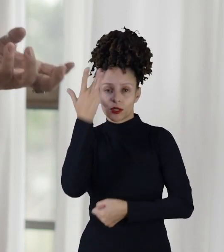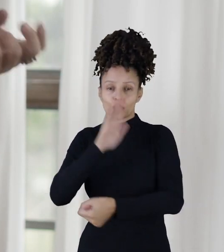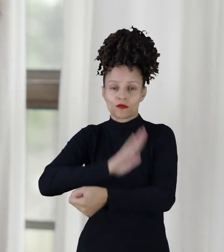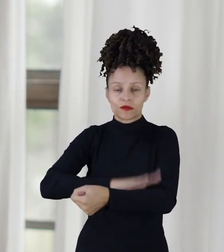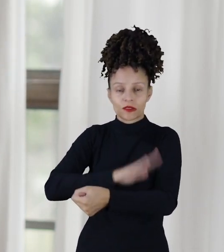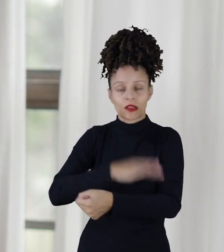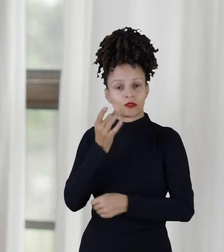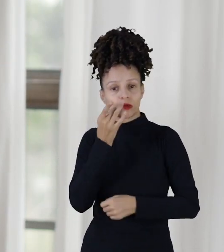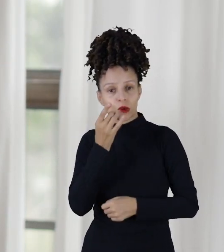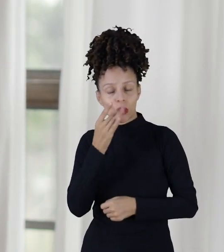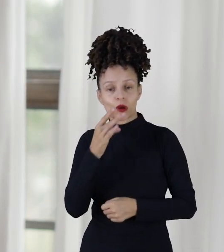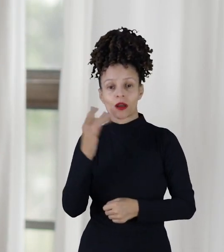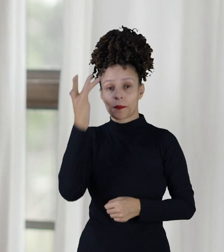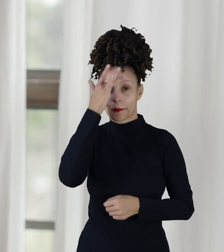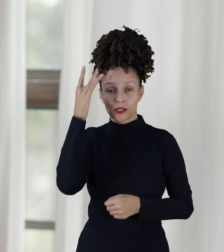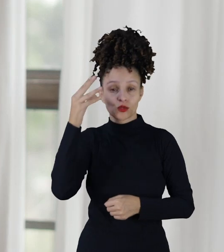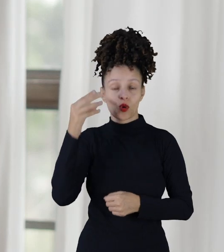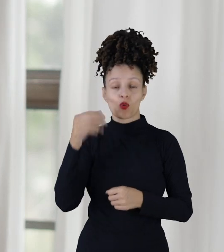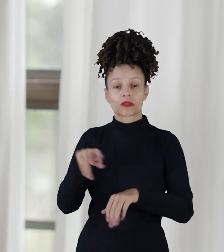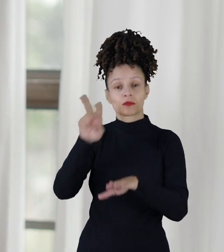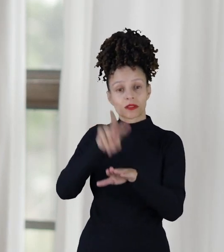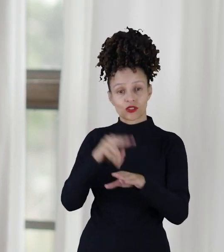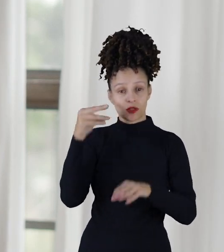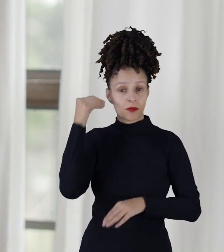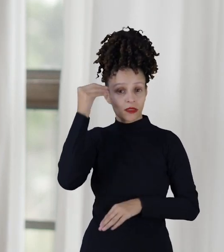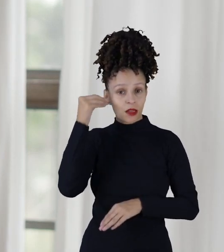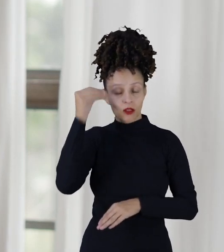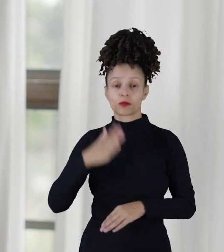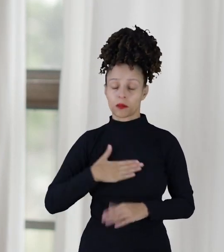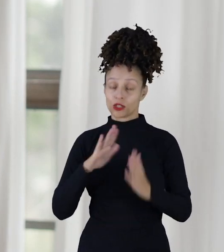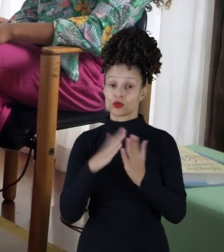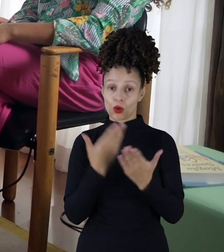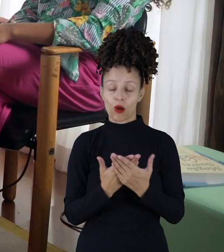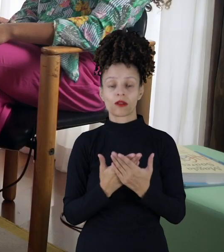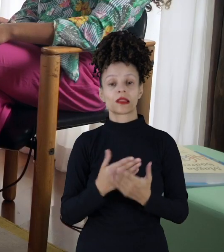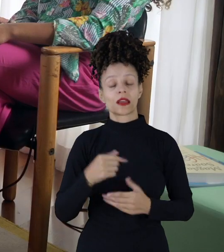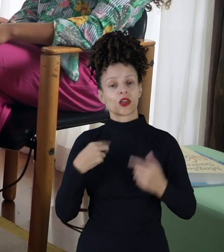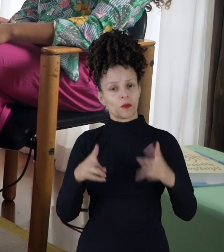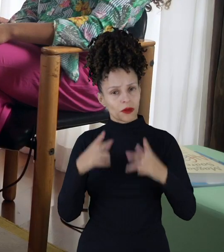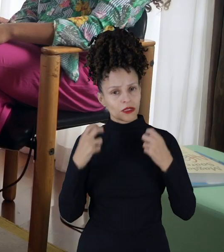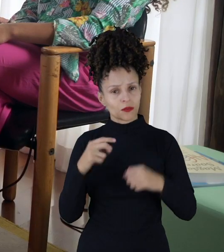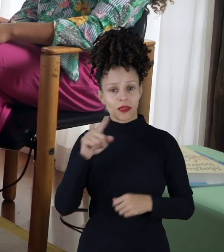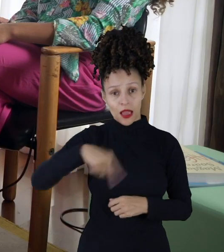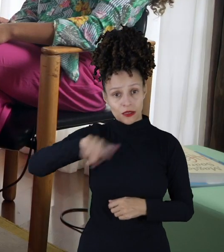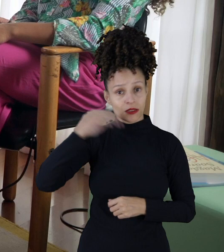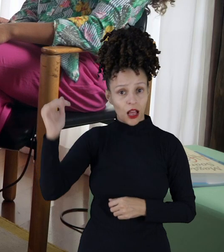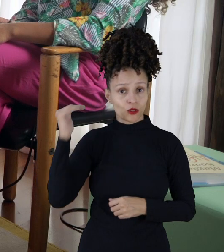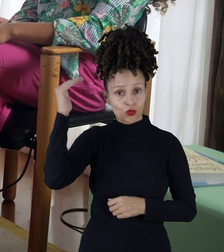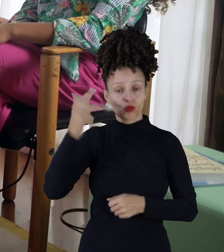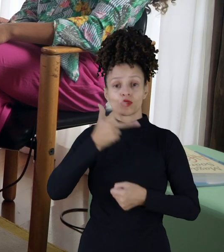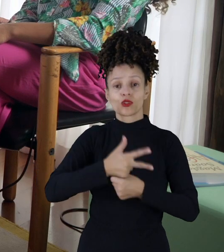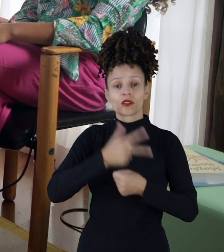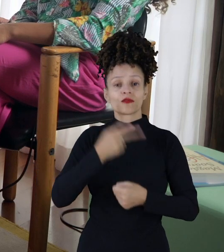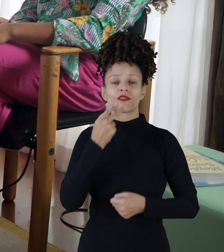dependentes químicos, pacientes psiquiátricos, e foi uma escola para mim. E uma coisa que eu percebi é que muitos desses